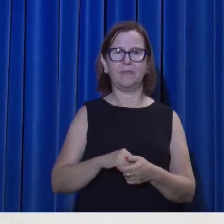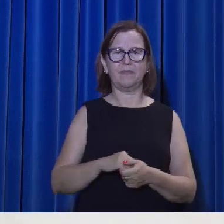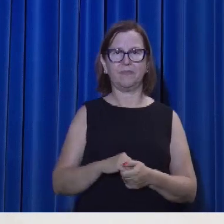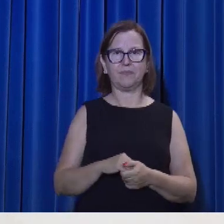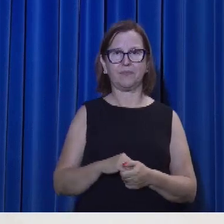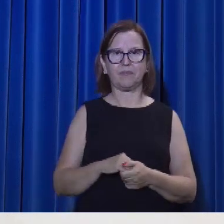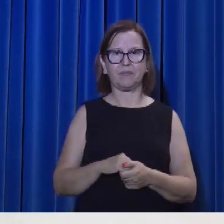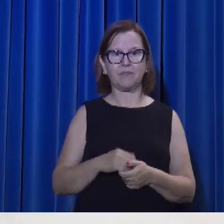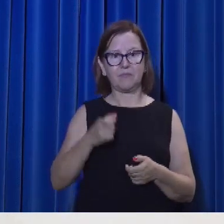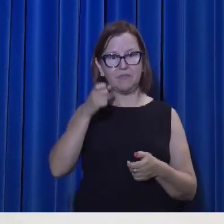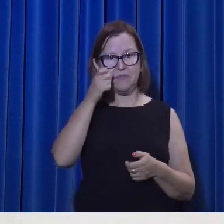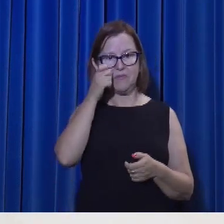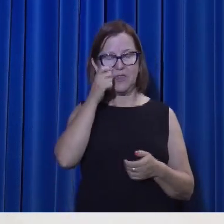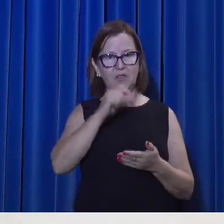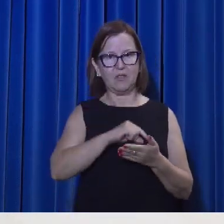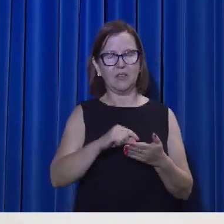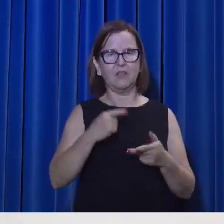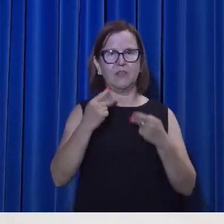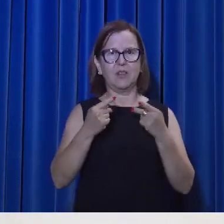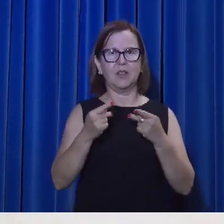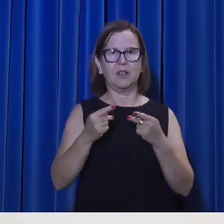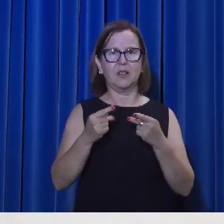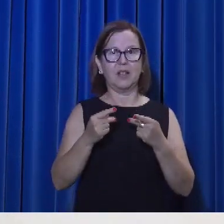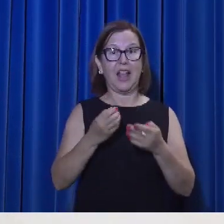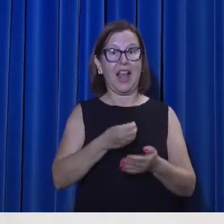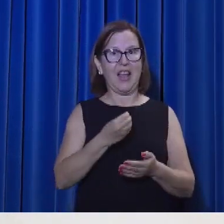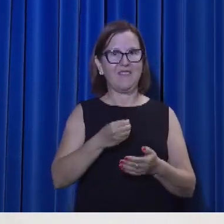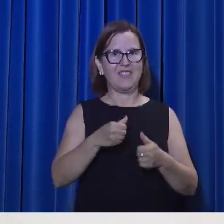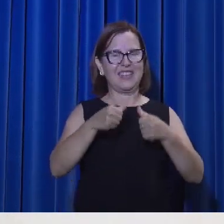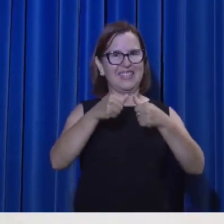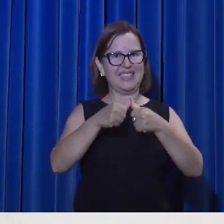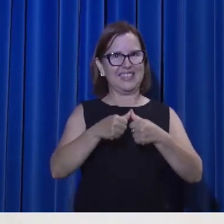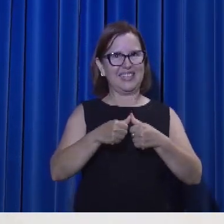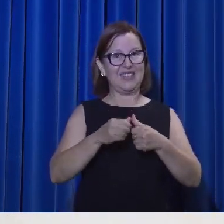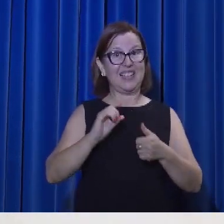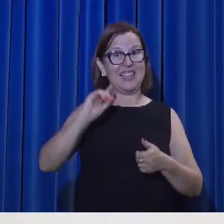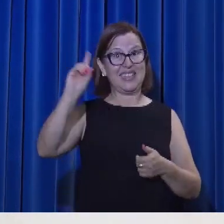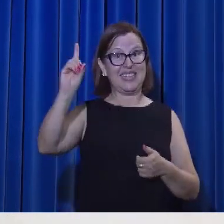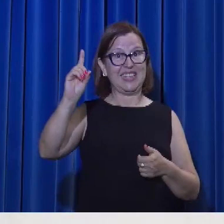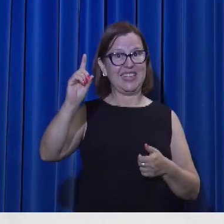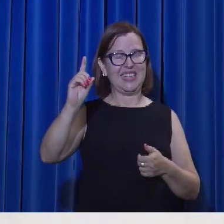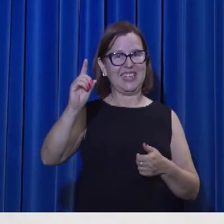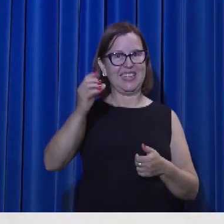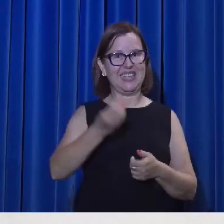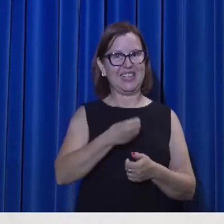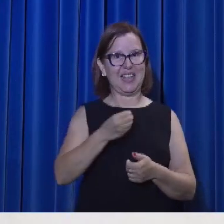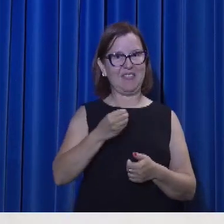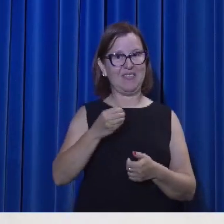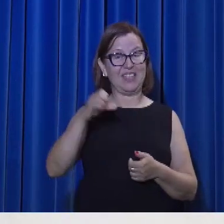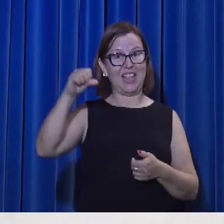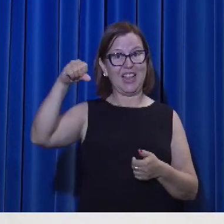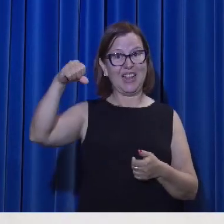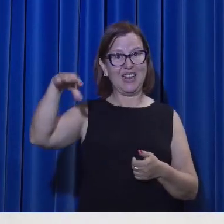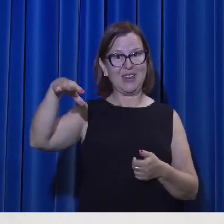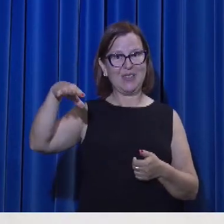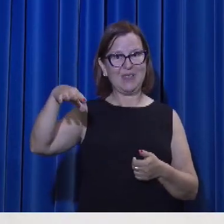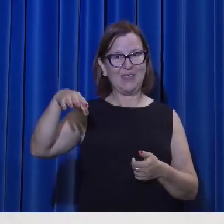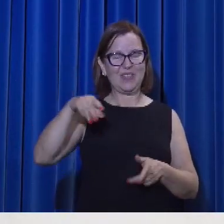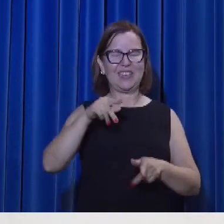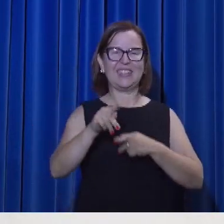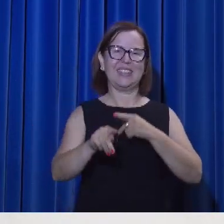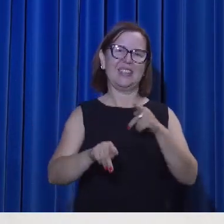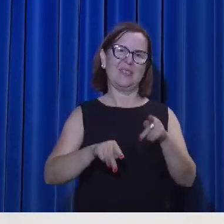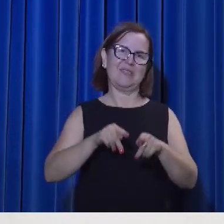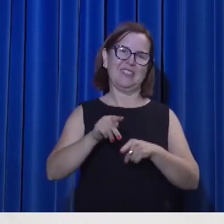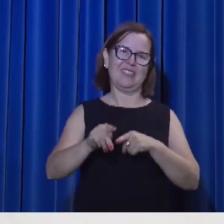E é interessante que no versículo diz assim: a vida estava nele e a vida era a luz dos homens. O que isso quer dizer? A vida era a luz dos homens.